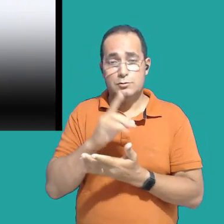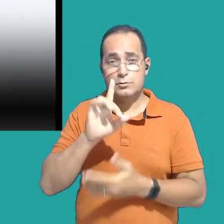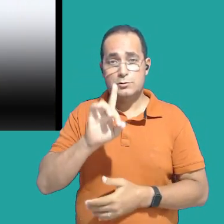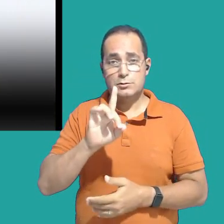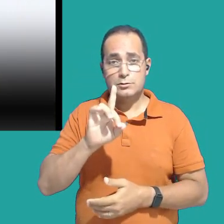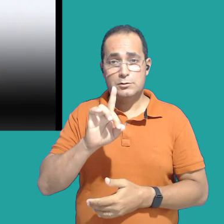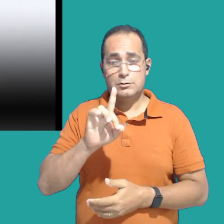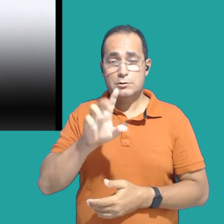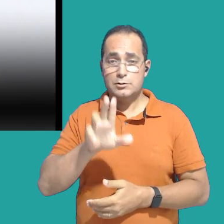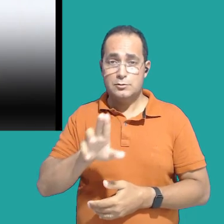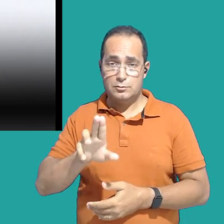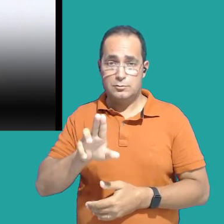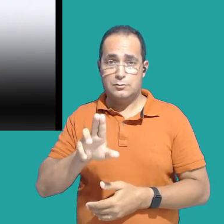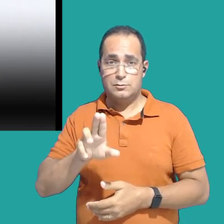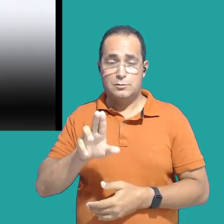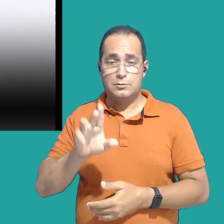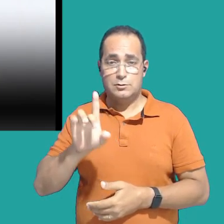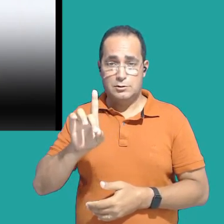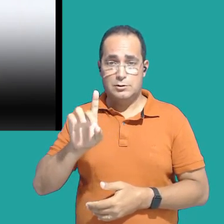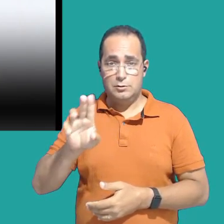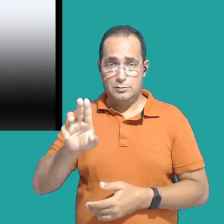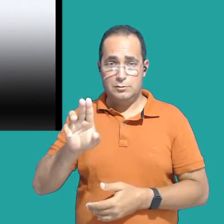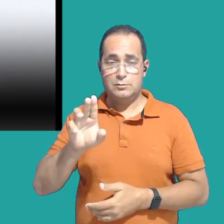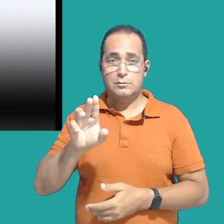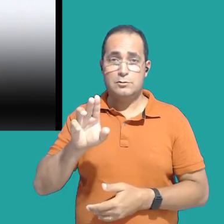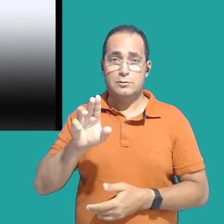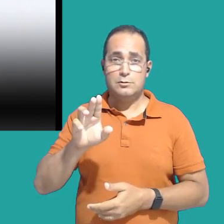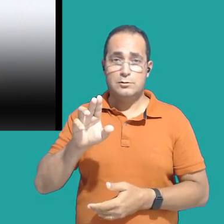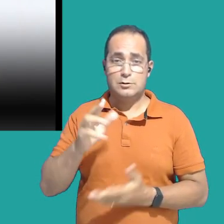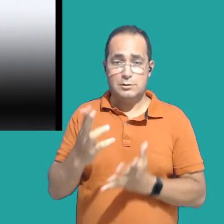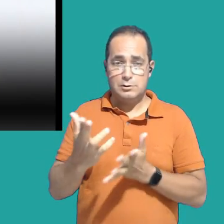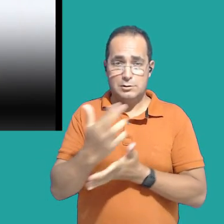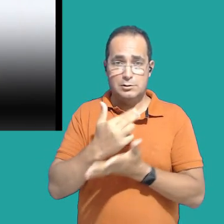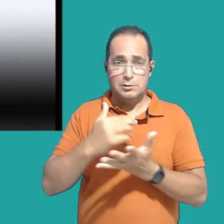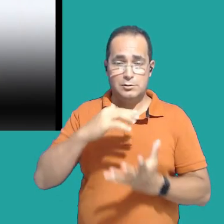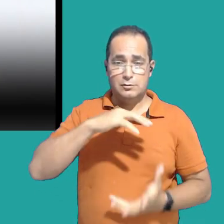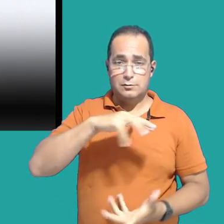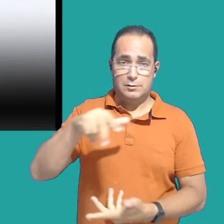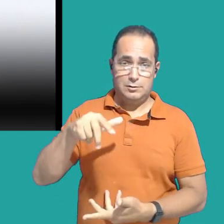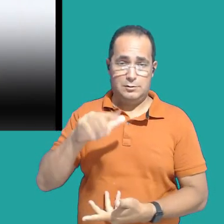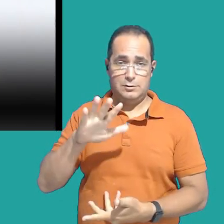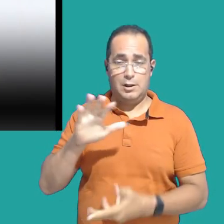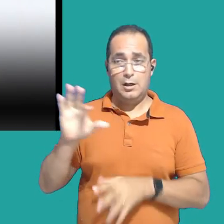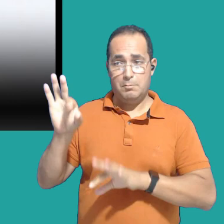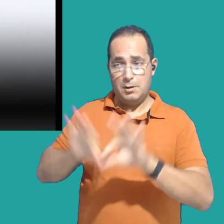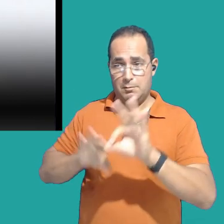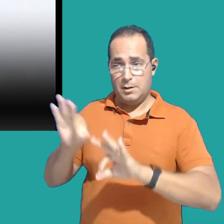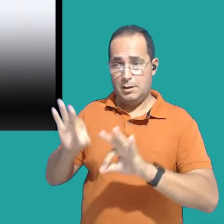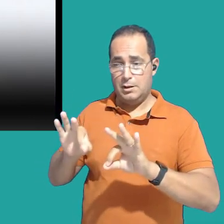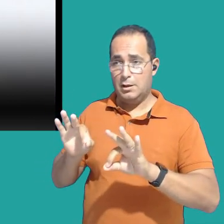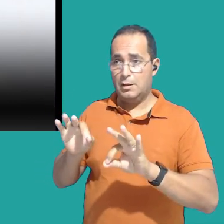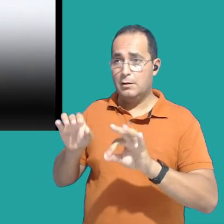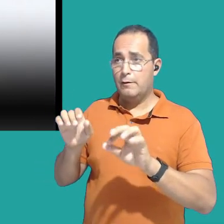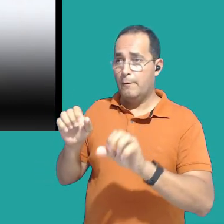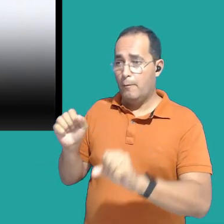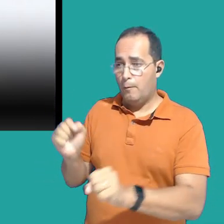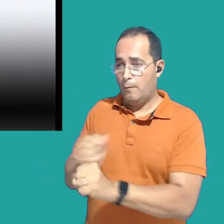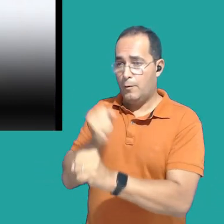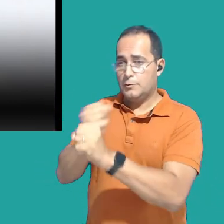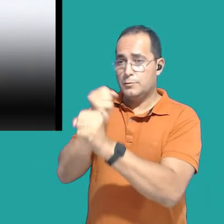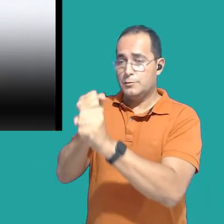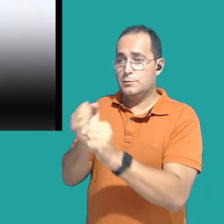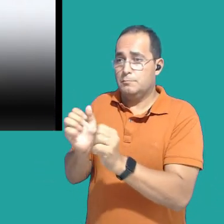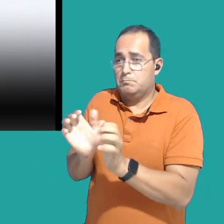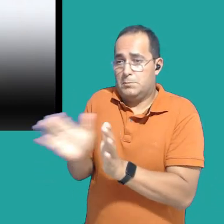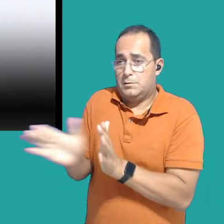conceito do design universal. Sim. Por quê? A ideia é preparar, acessibilizar o ambiente,